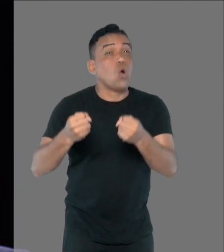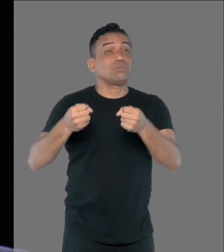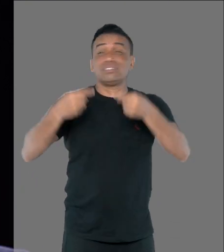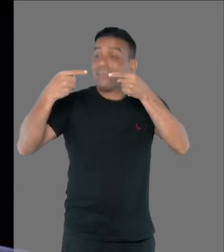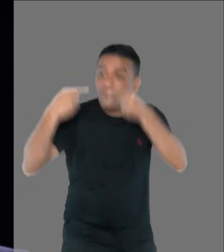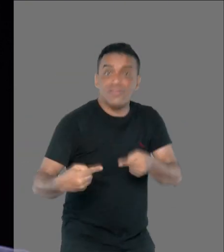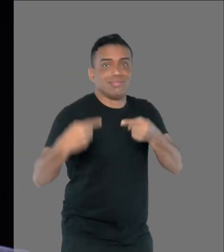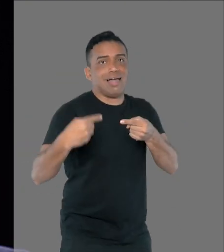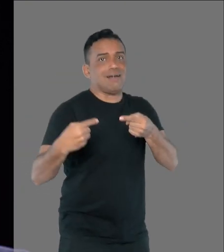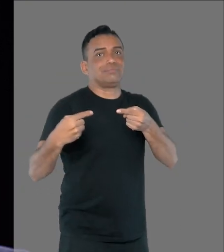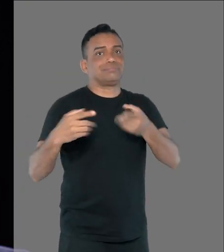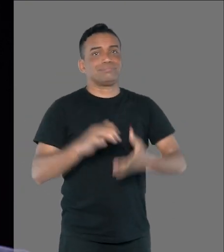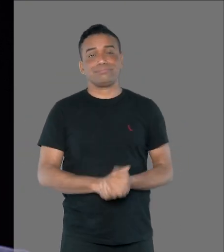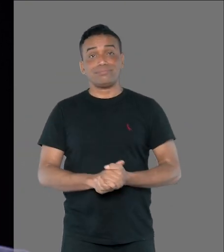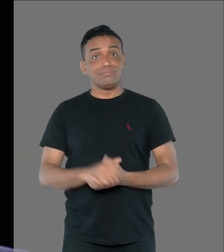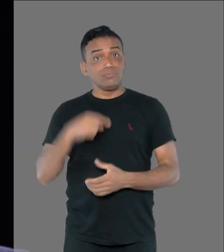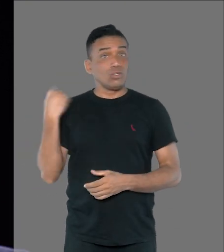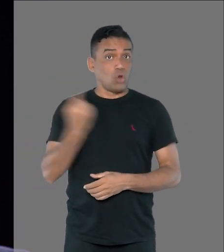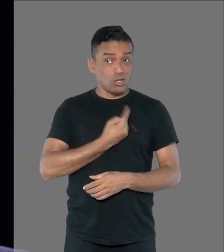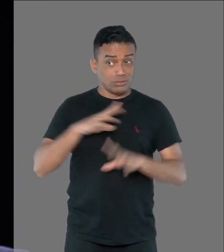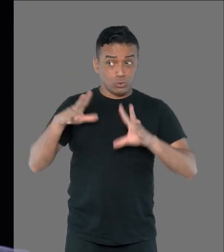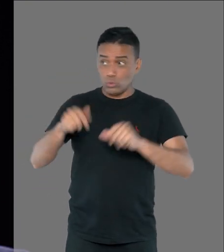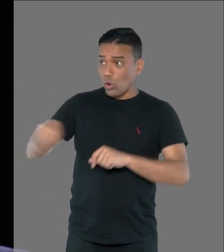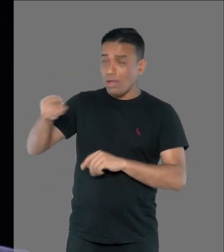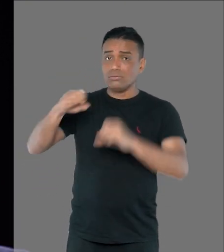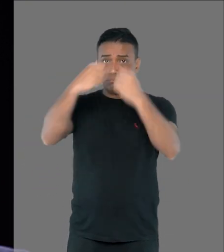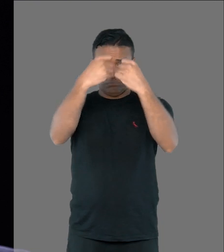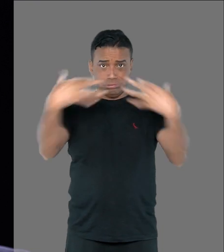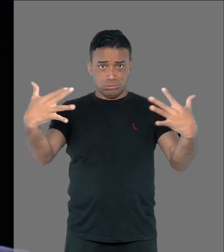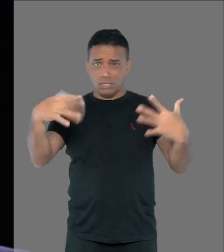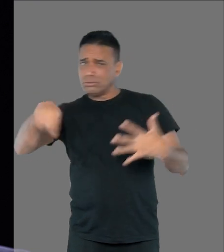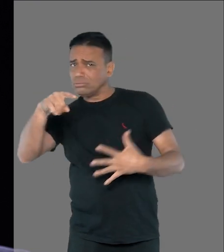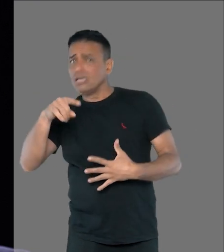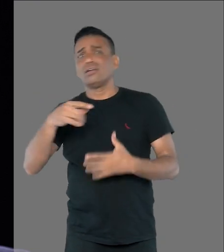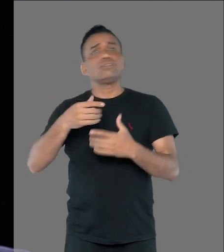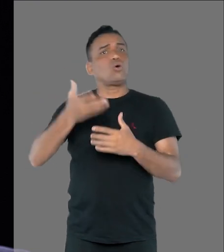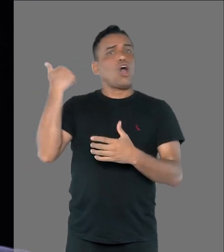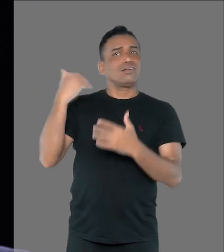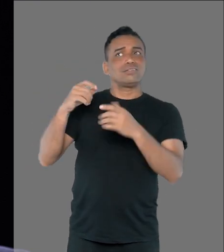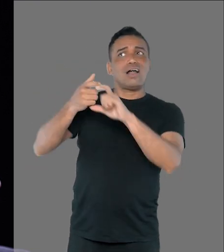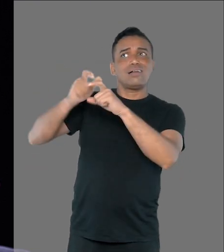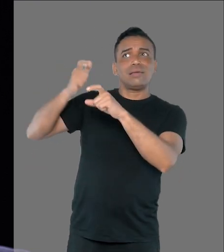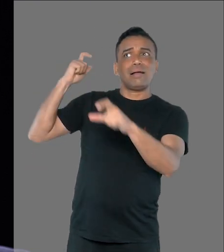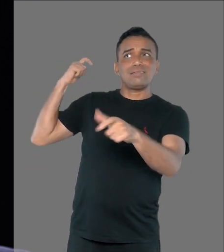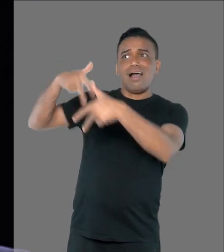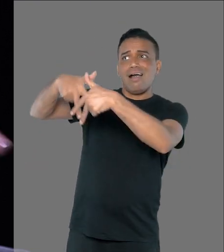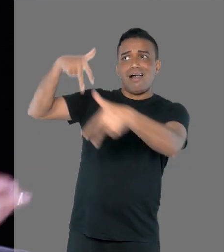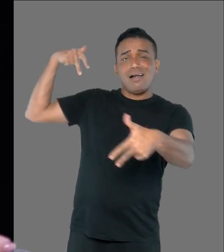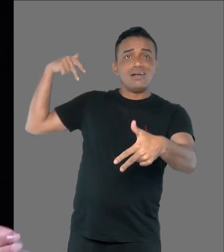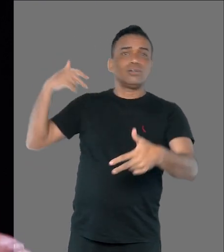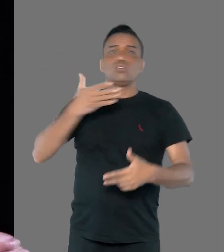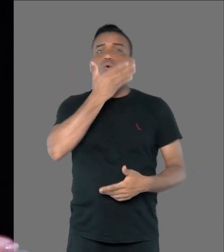vamos conseguir contaminar, porque todos nós aqui, olhando para vocês, nós tivemos antepassados, avós, pais, que